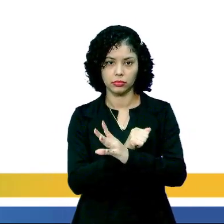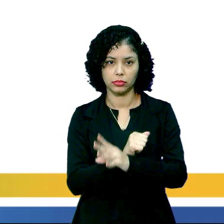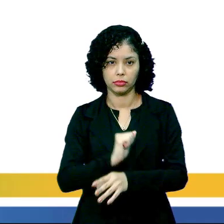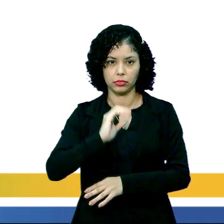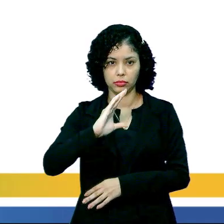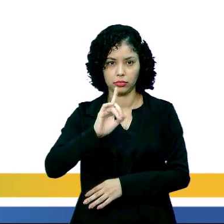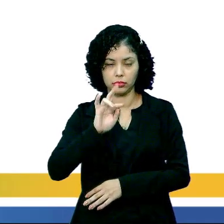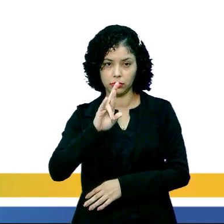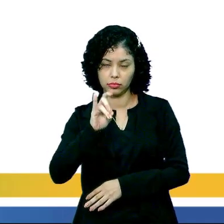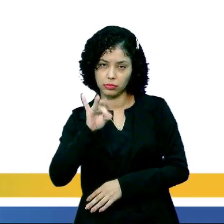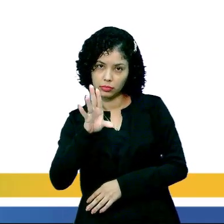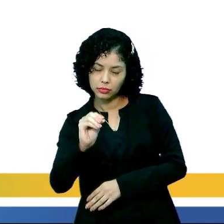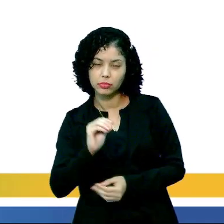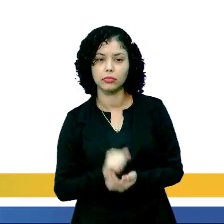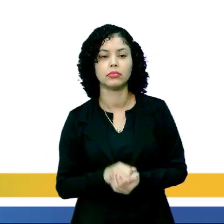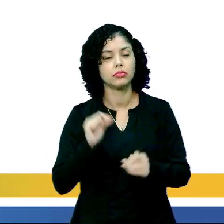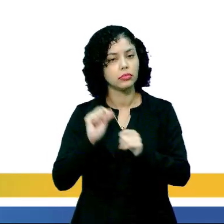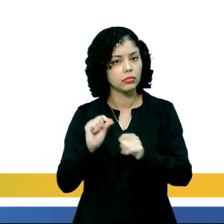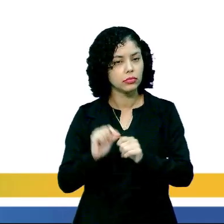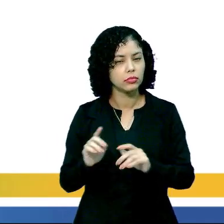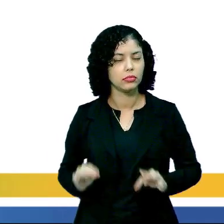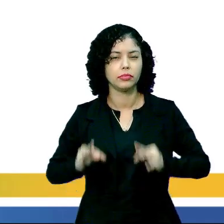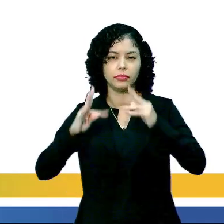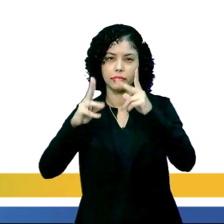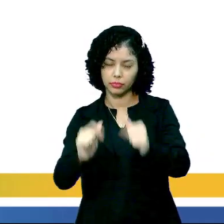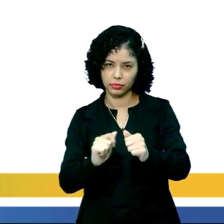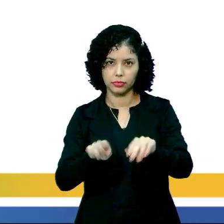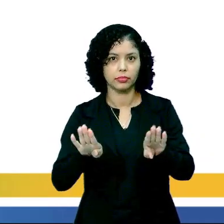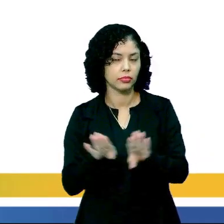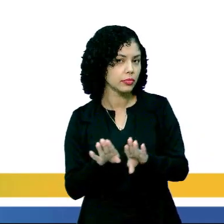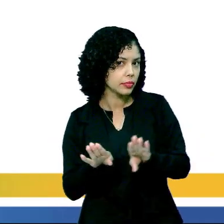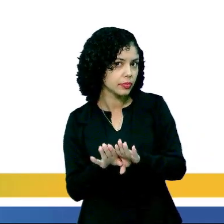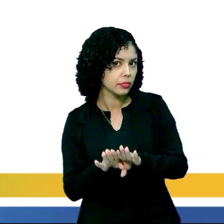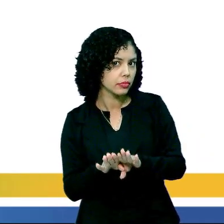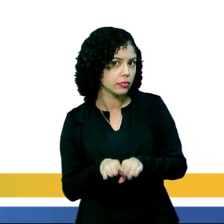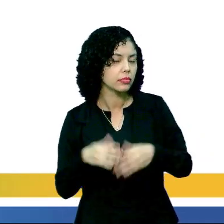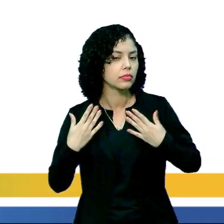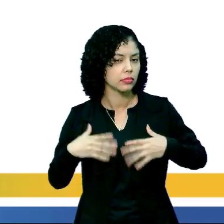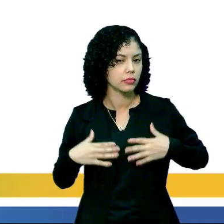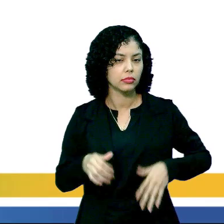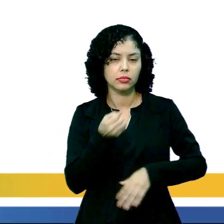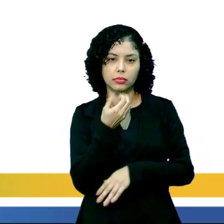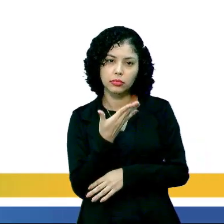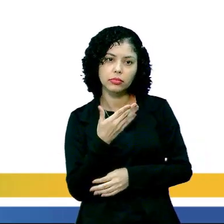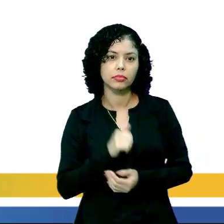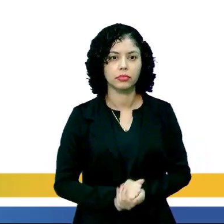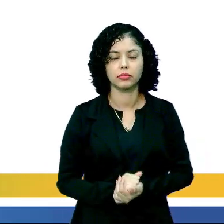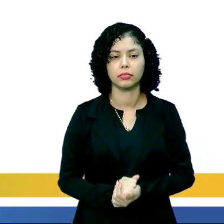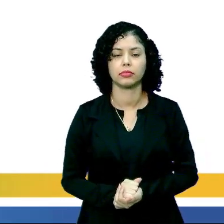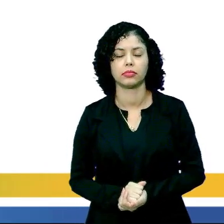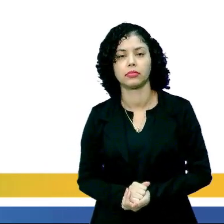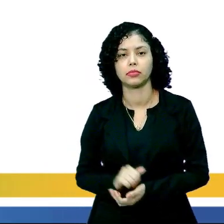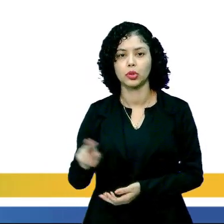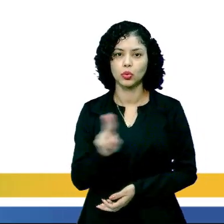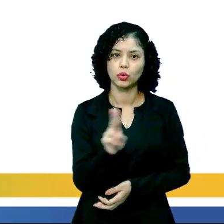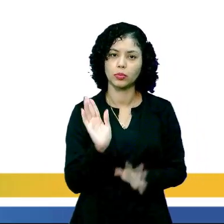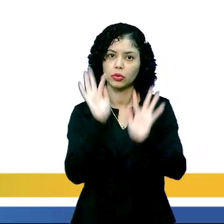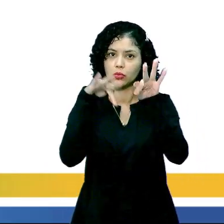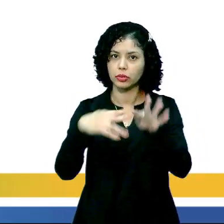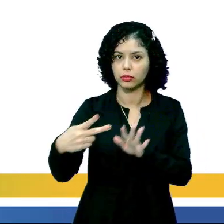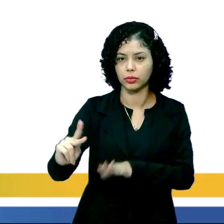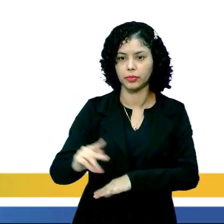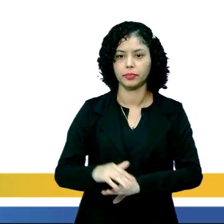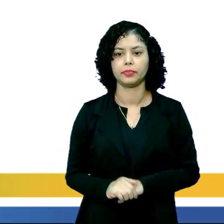clorídrico e isso Nós faremos para todos os hidrácidos é muito tranquilo o nome do elemento mais a terminação entre